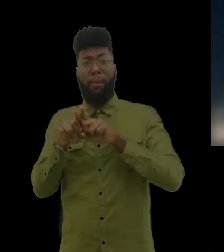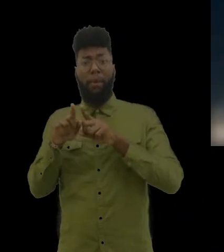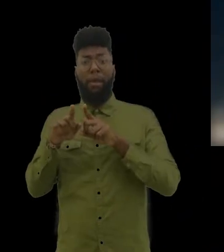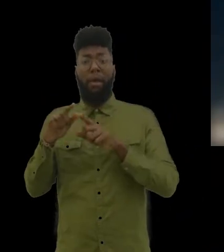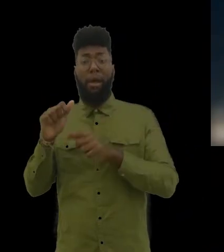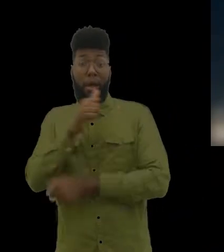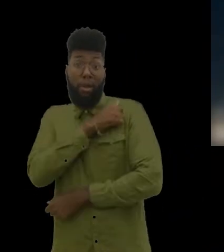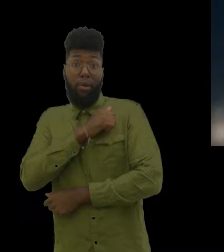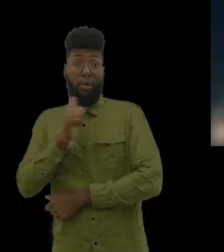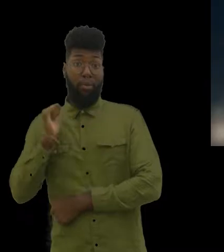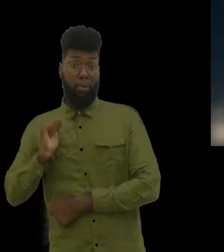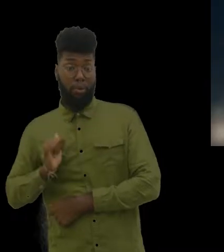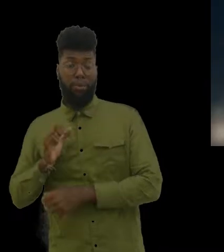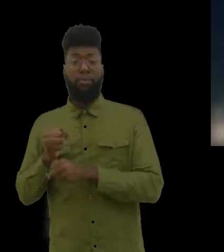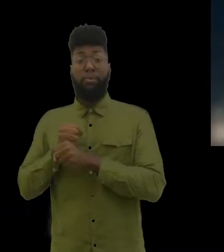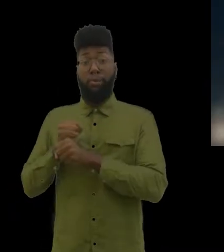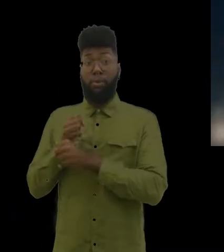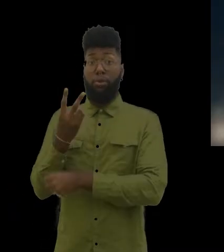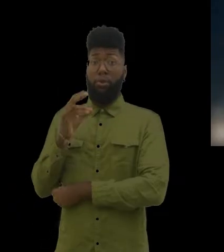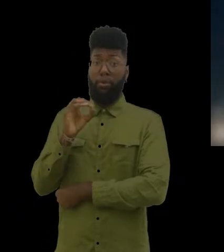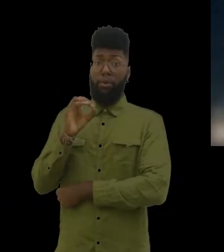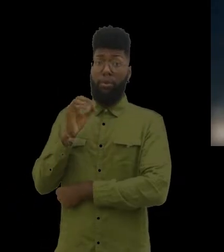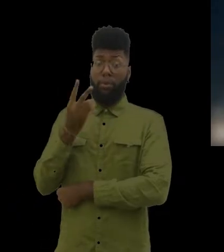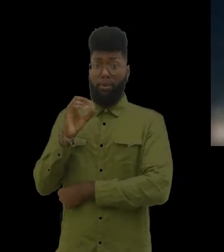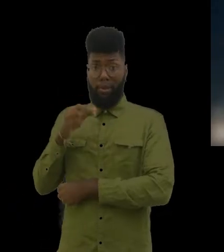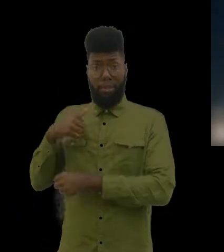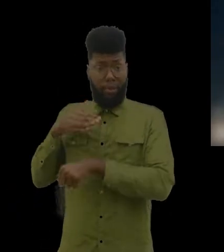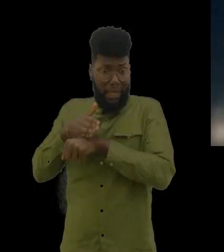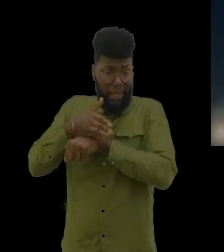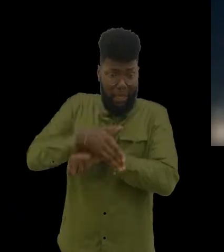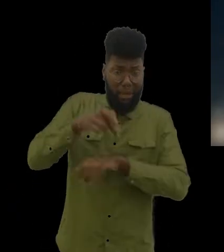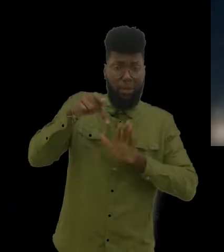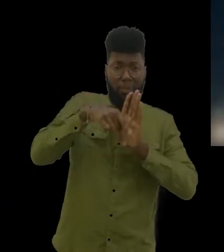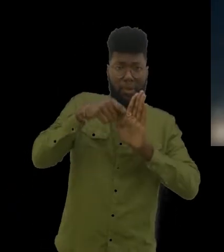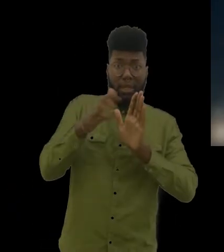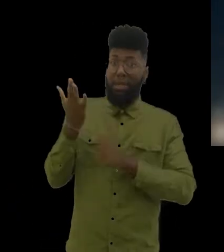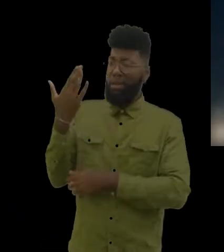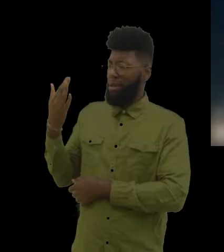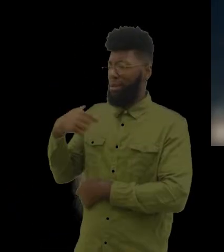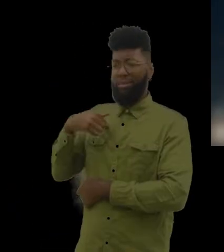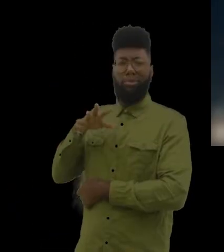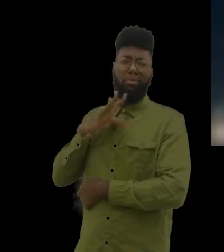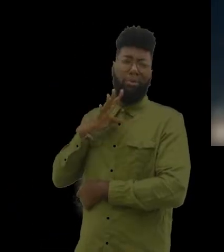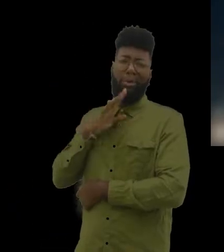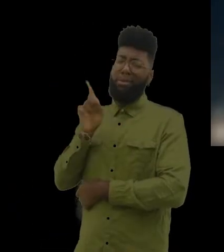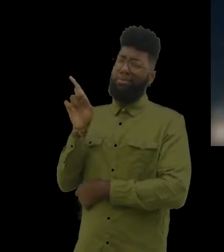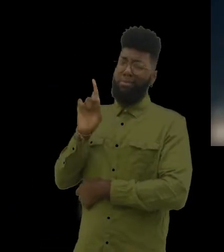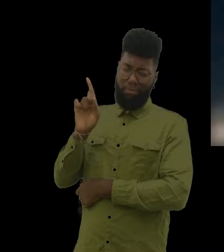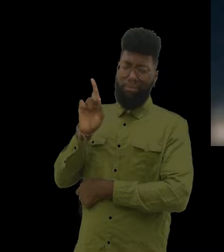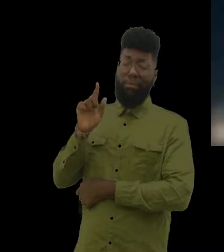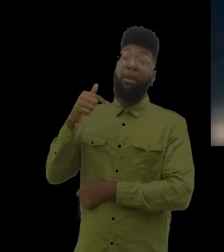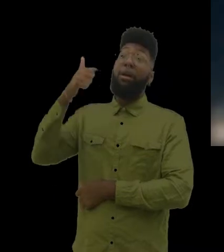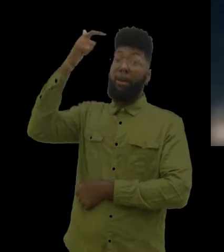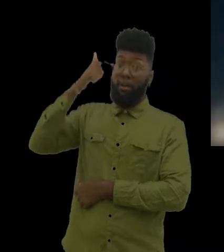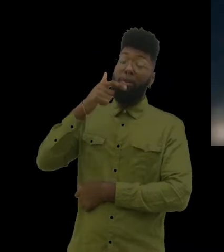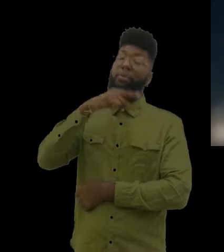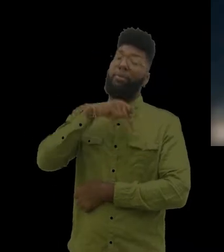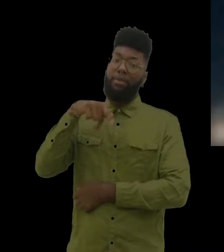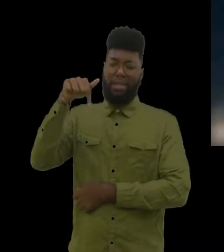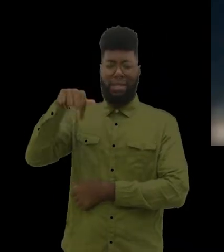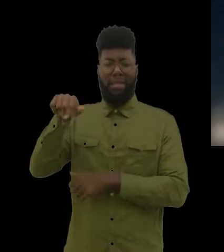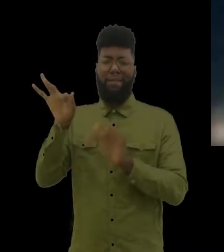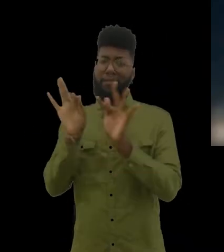fui apresentado ao projeto, né? Não conhecia o projeto, apesar de ser professor da Fevale, não conhecia o projeto.